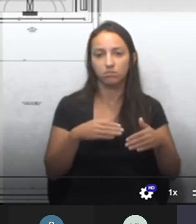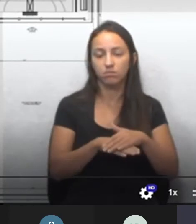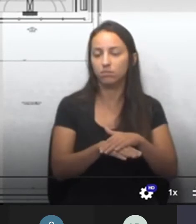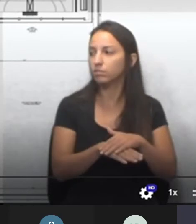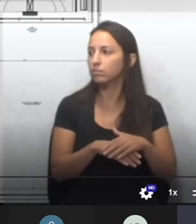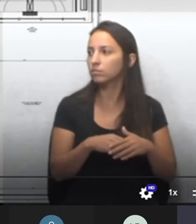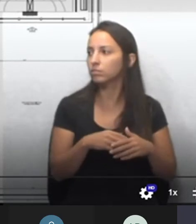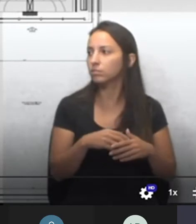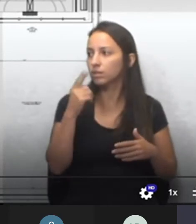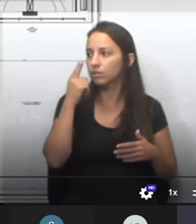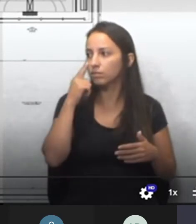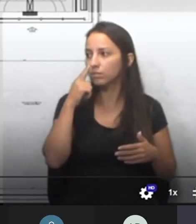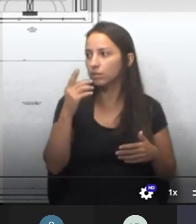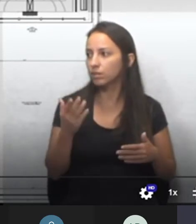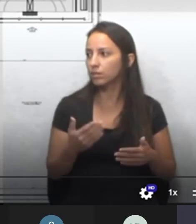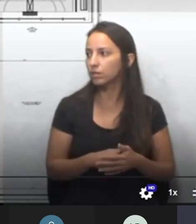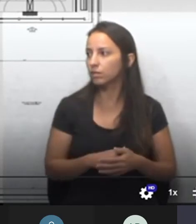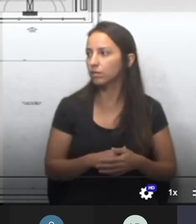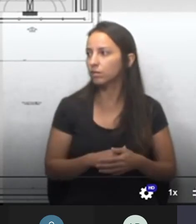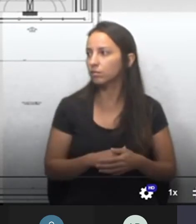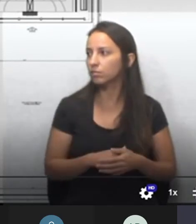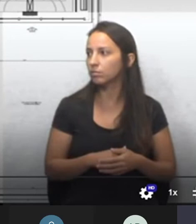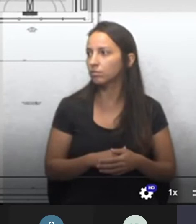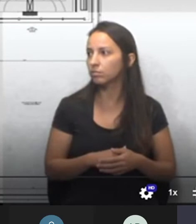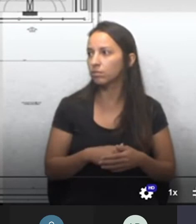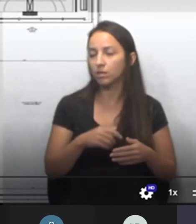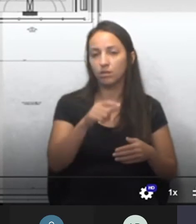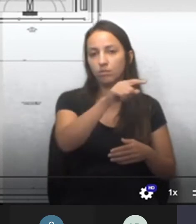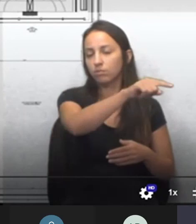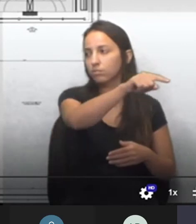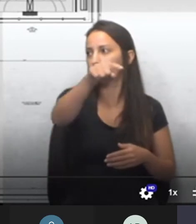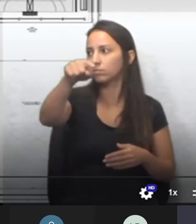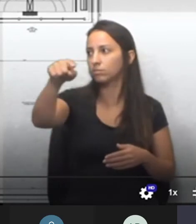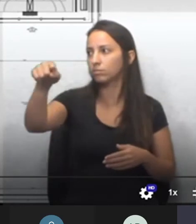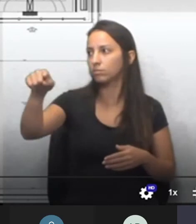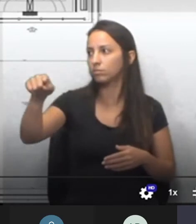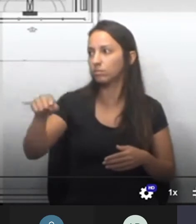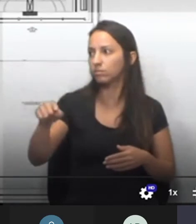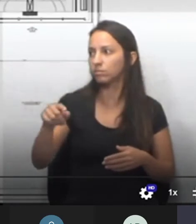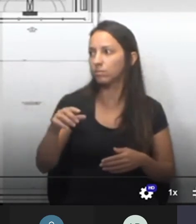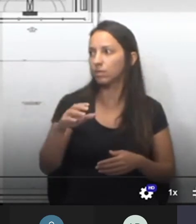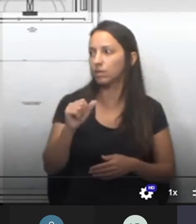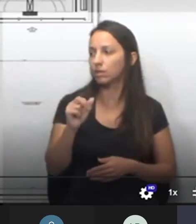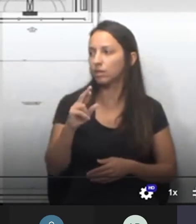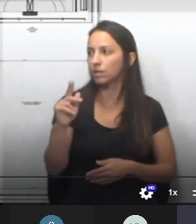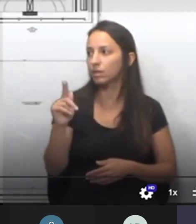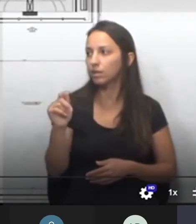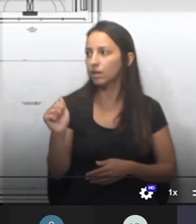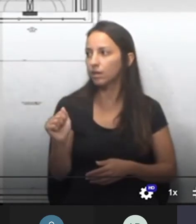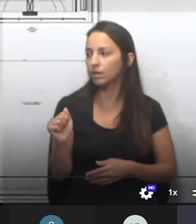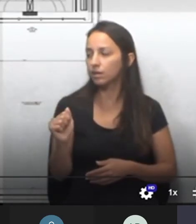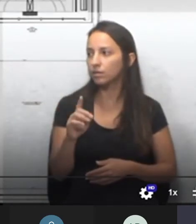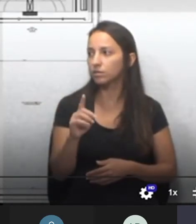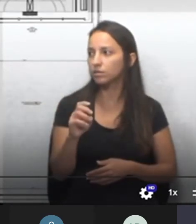Ou melhor, tem. A entrada de carga e descarga é por aqui. E observe, então, que que ele pode ter um